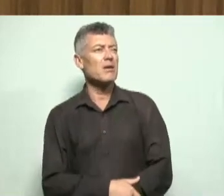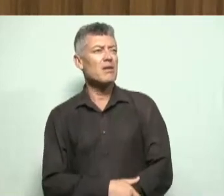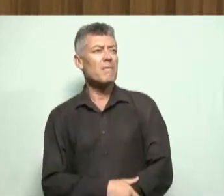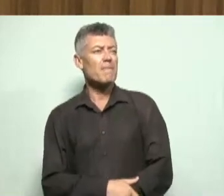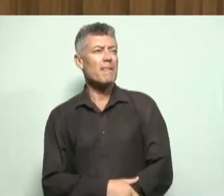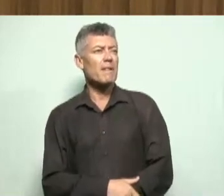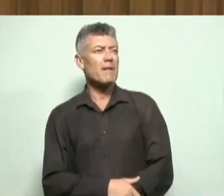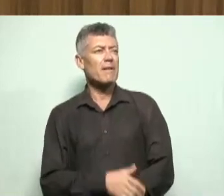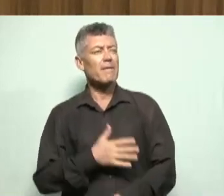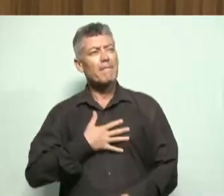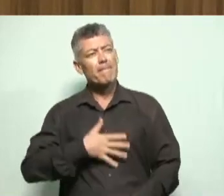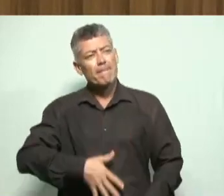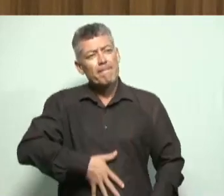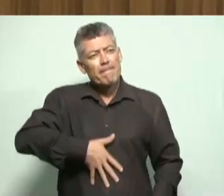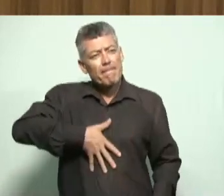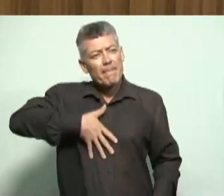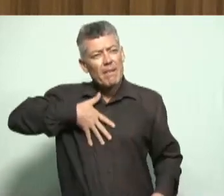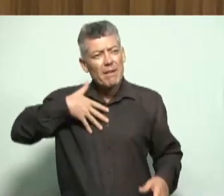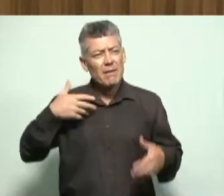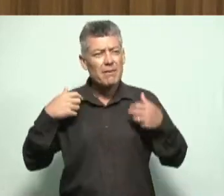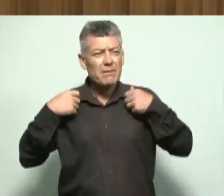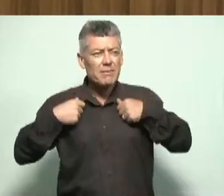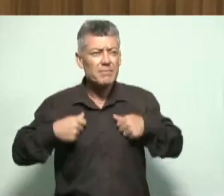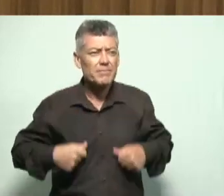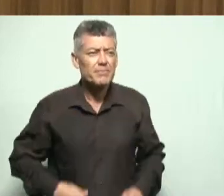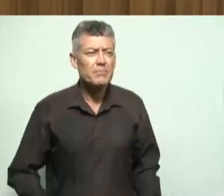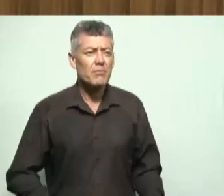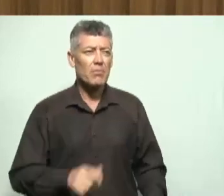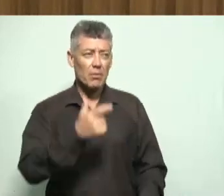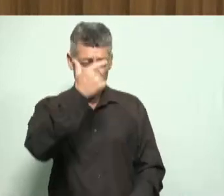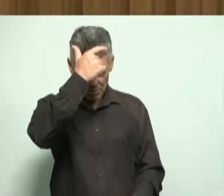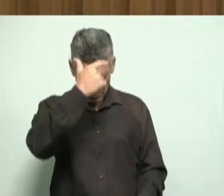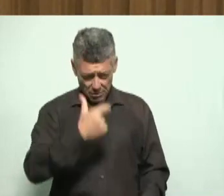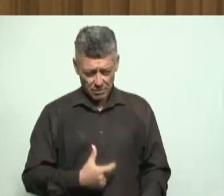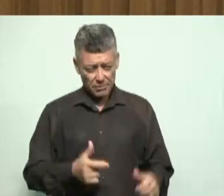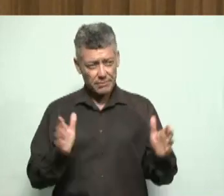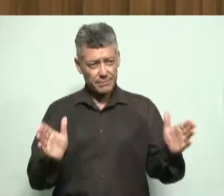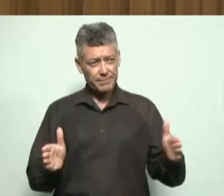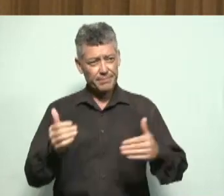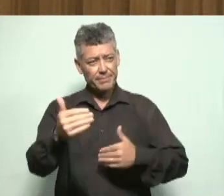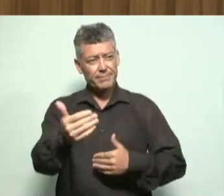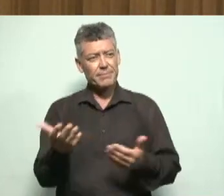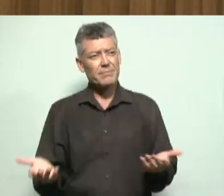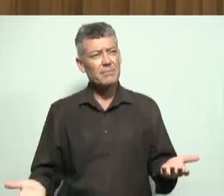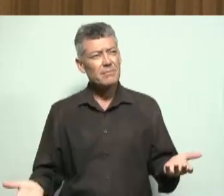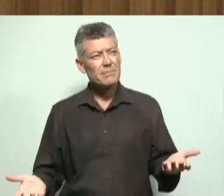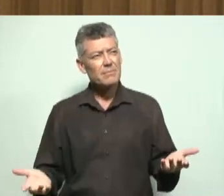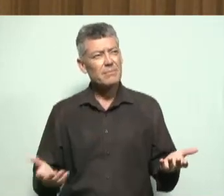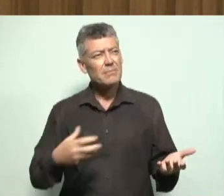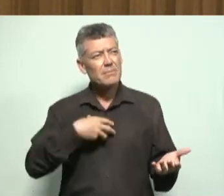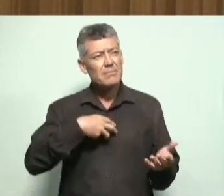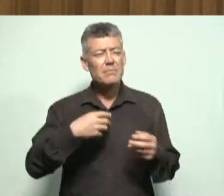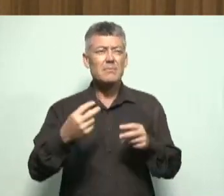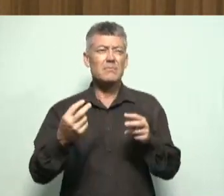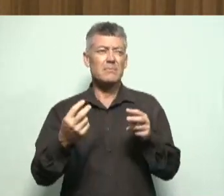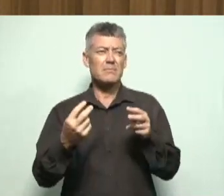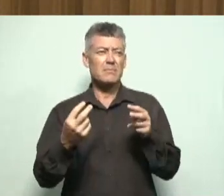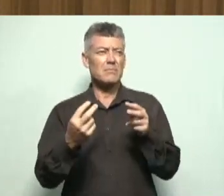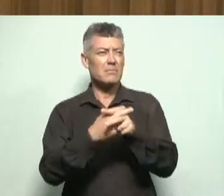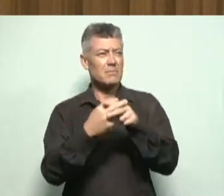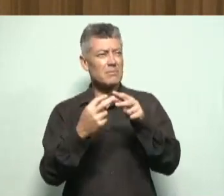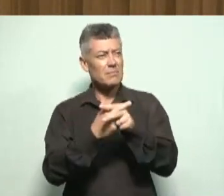nossa sexualidade, Jefferson, depende, só diz respeito a gente. Nós temos que discutir um país que